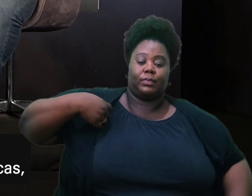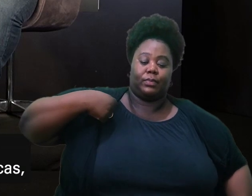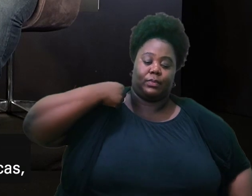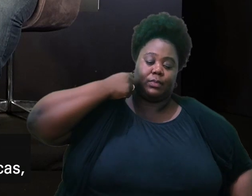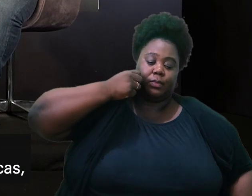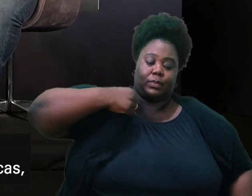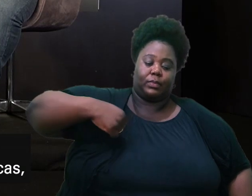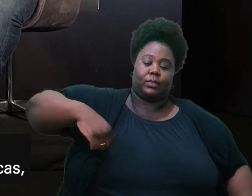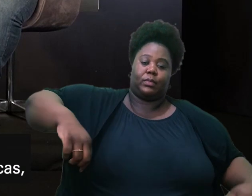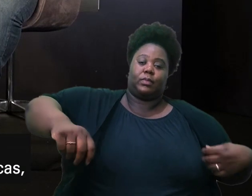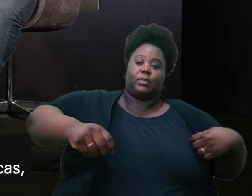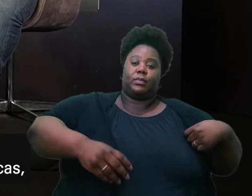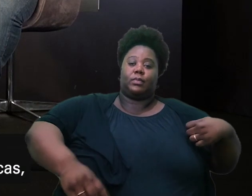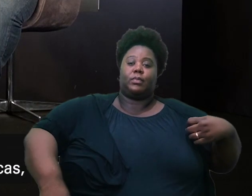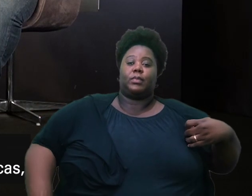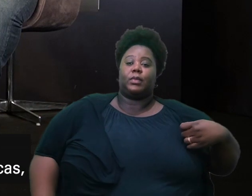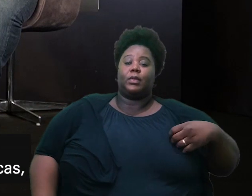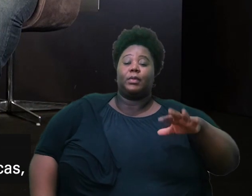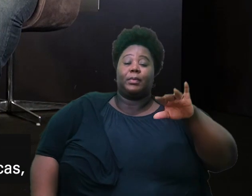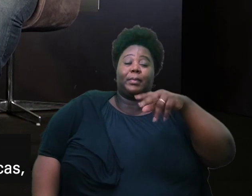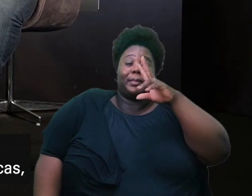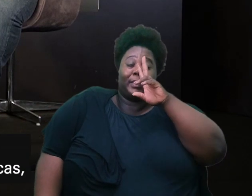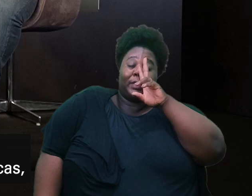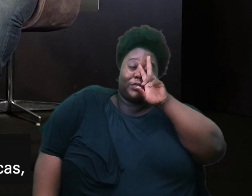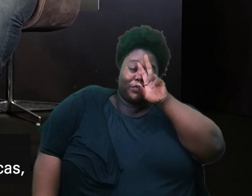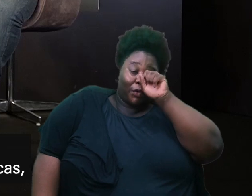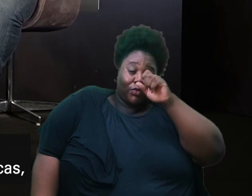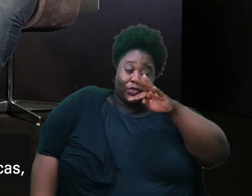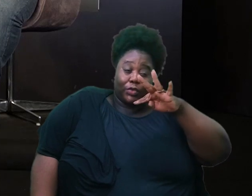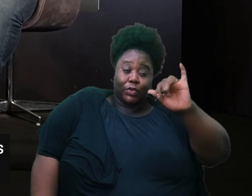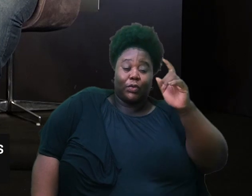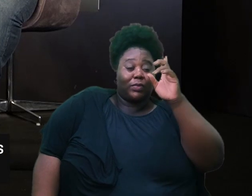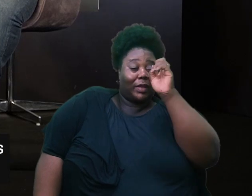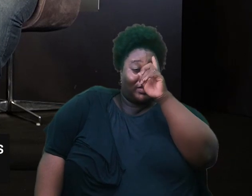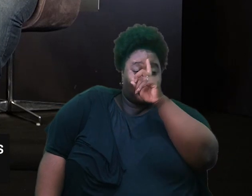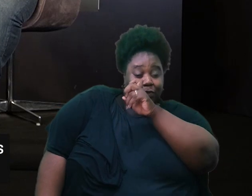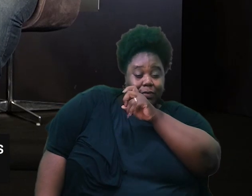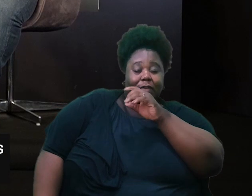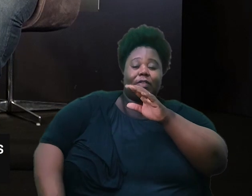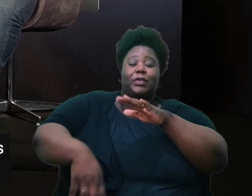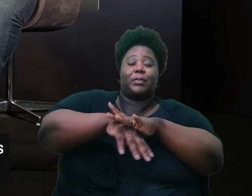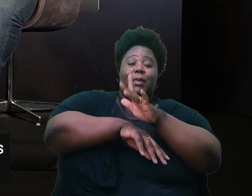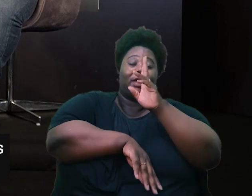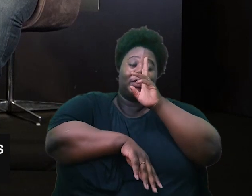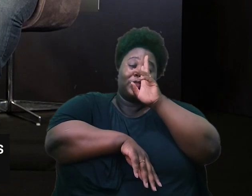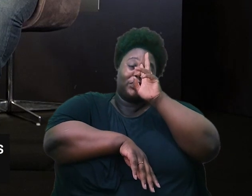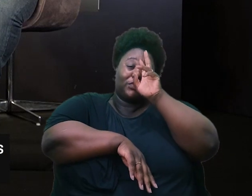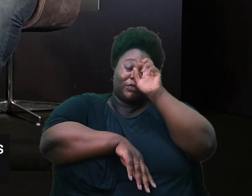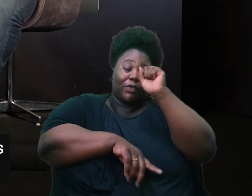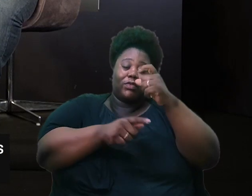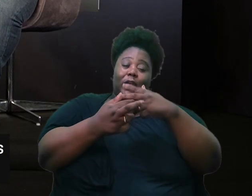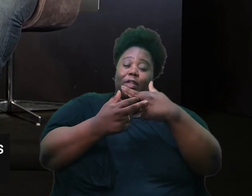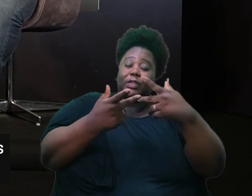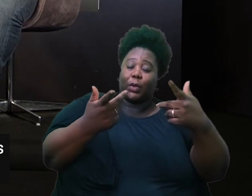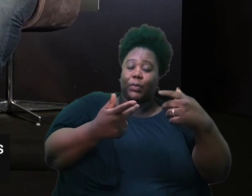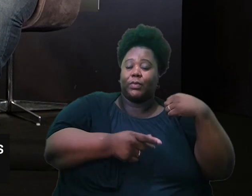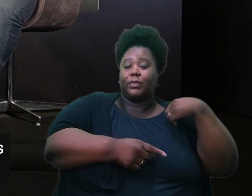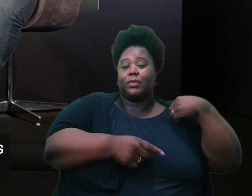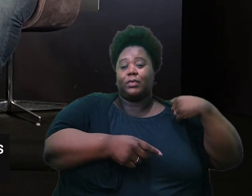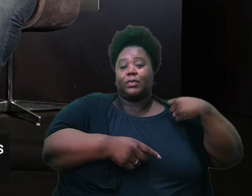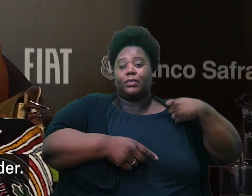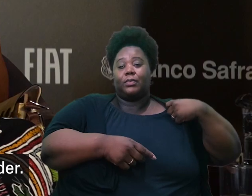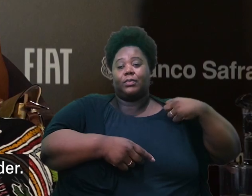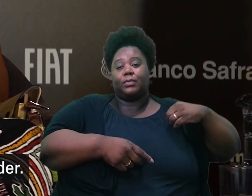além, mais forte que todas as dificuldades econômicas, mais forte de todas as questões raciais, era